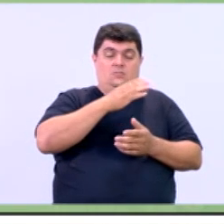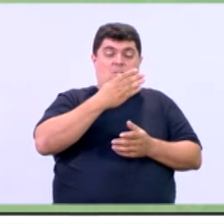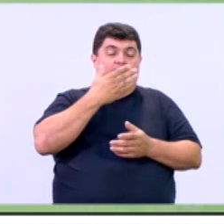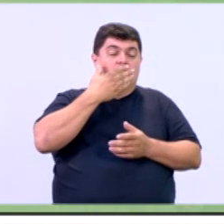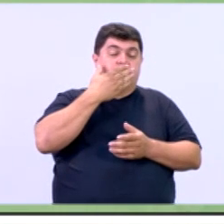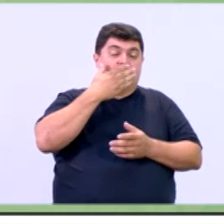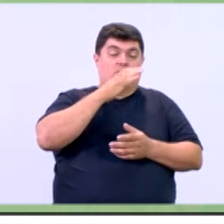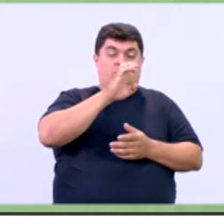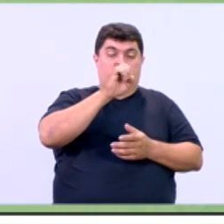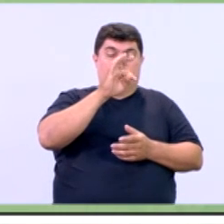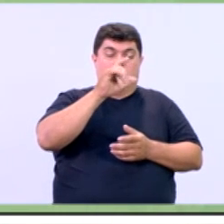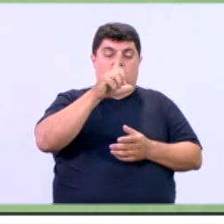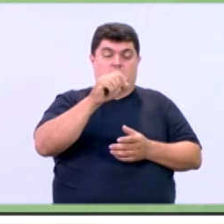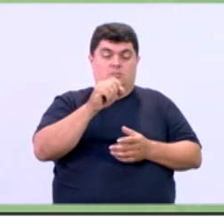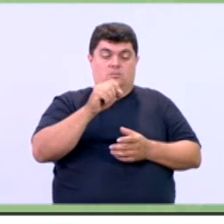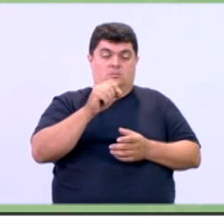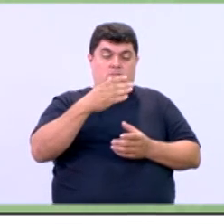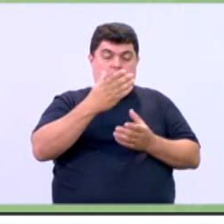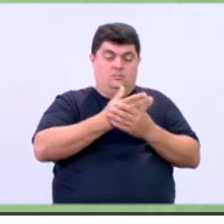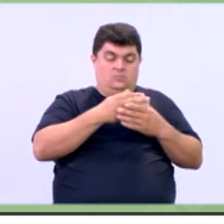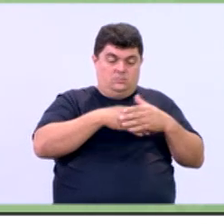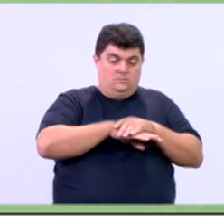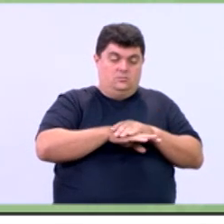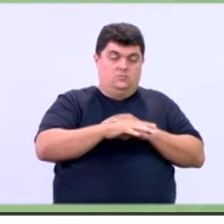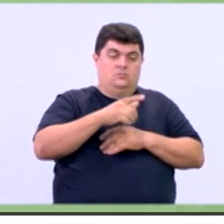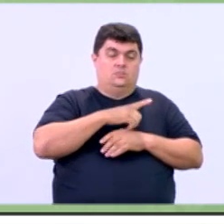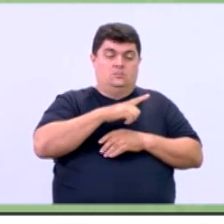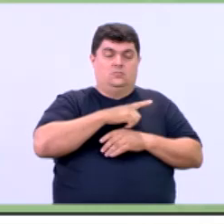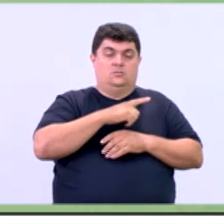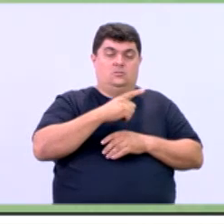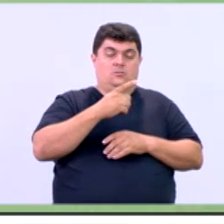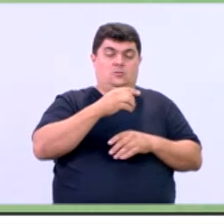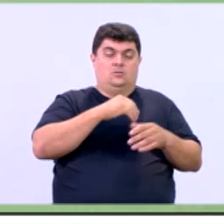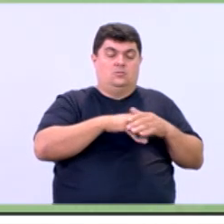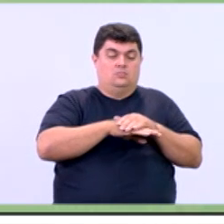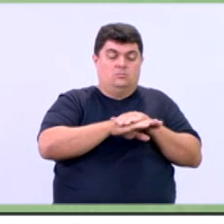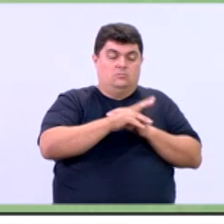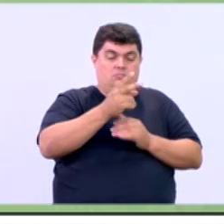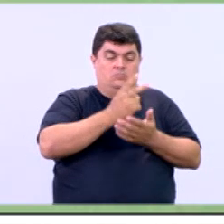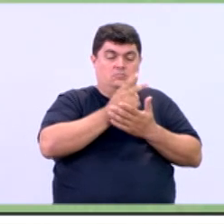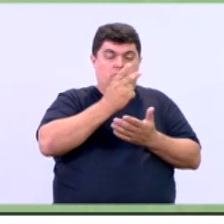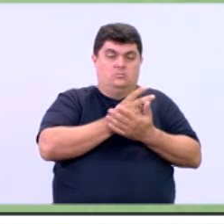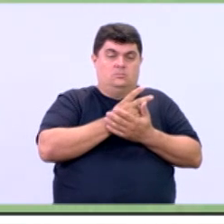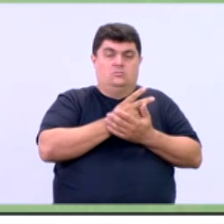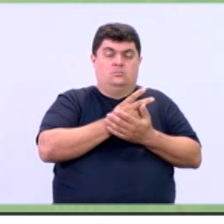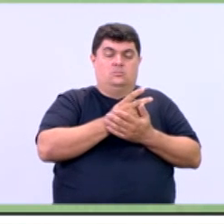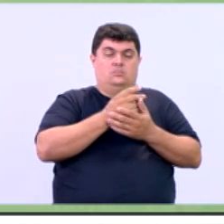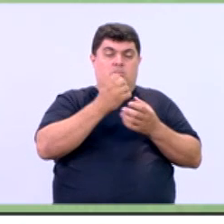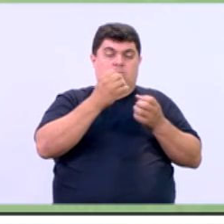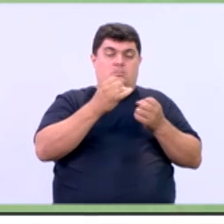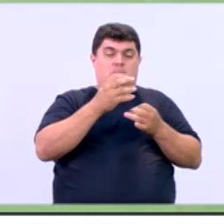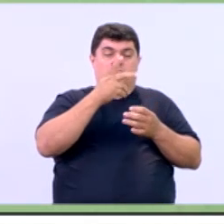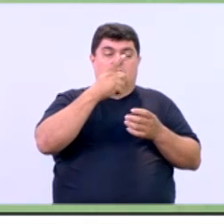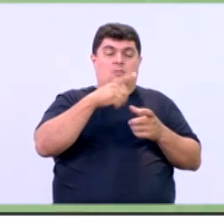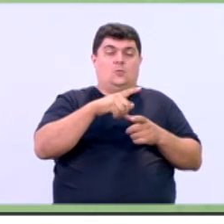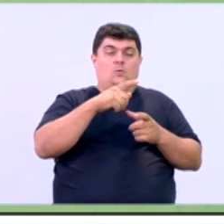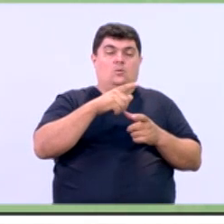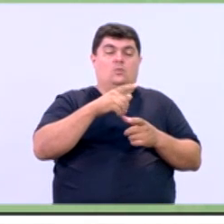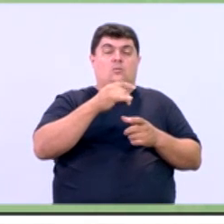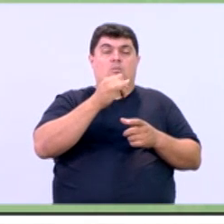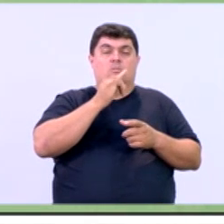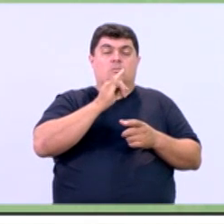pasta, como que funciona isso? Ele tem um caminho relativo ou não? E aí você vai dizer nessa questão